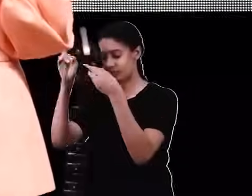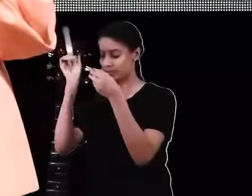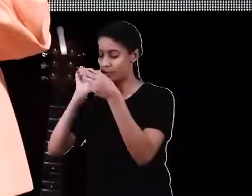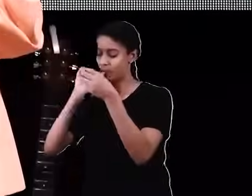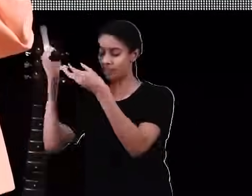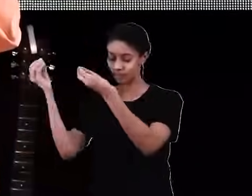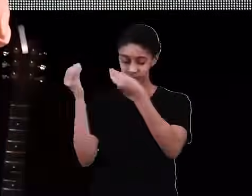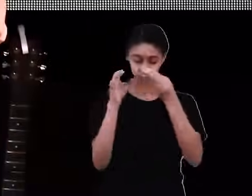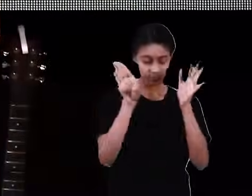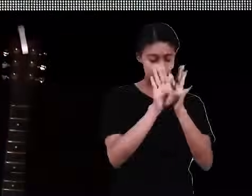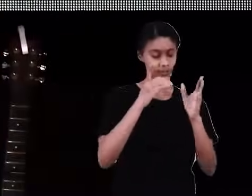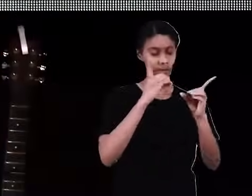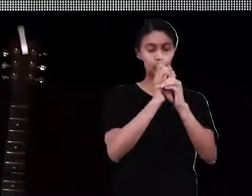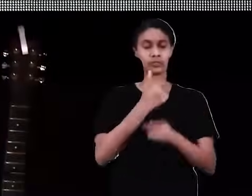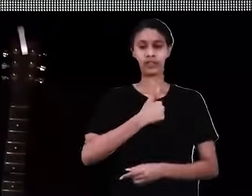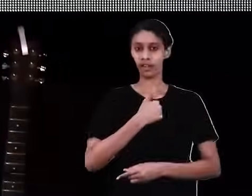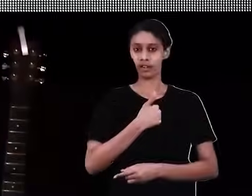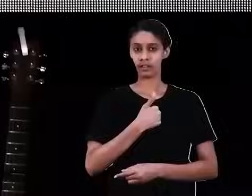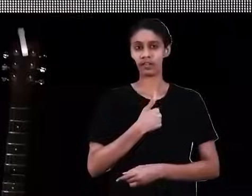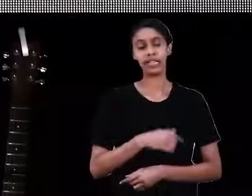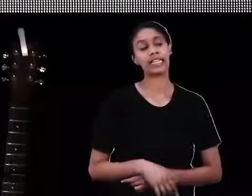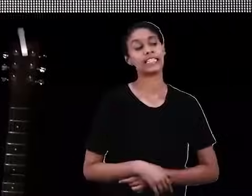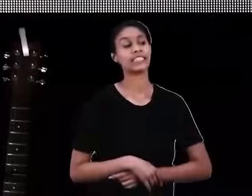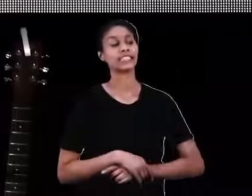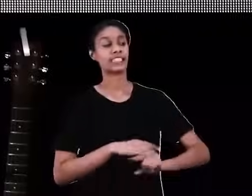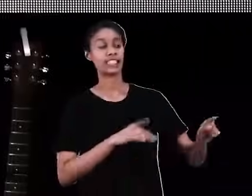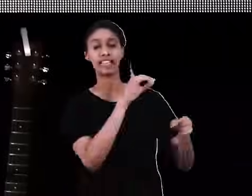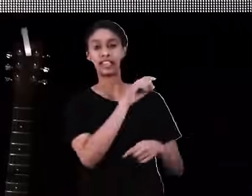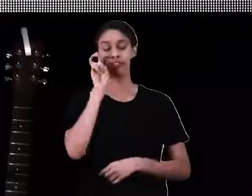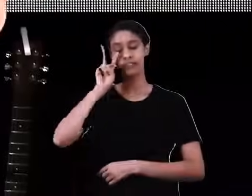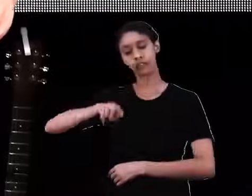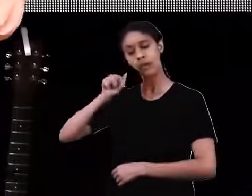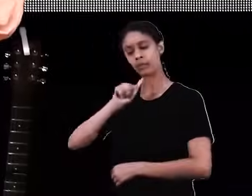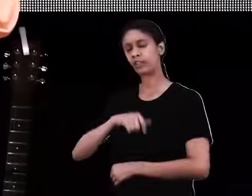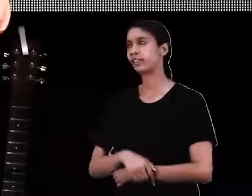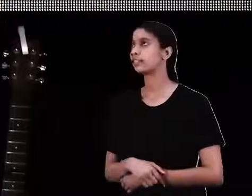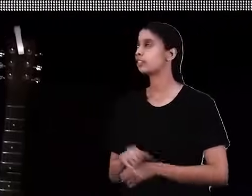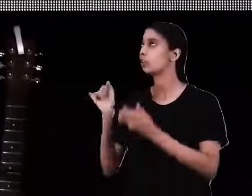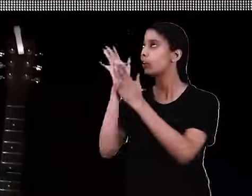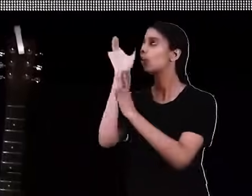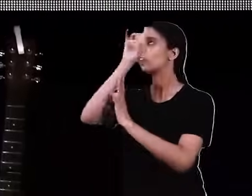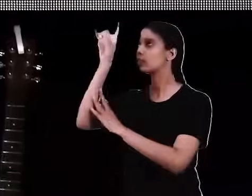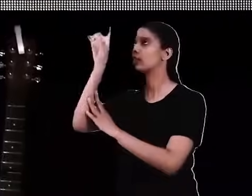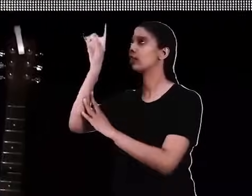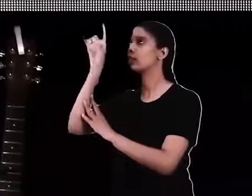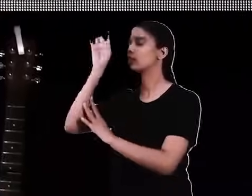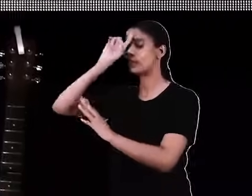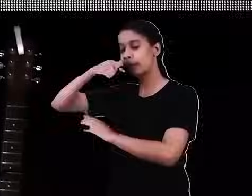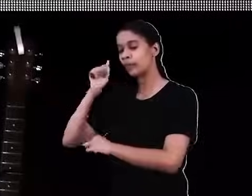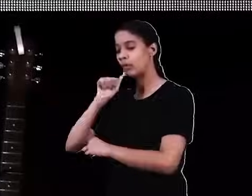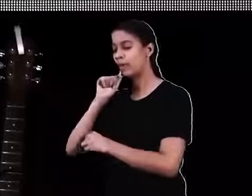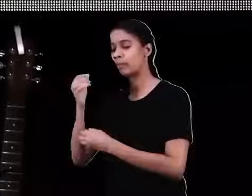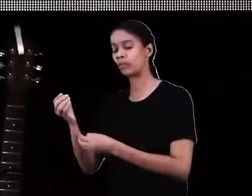Davi olha para Abigail e diz assim: louvado seja Deus que mandou essa mulher para me impedir de fazer uma besteira. Foi exatamente o que ele fez. Sabe por quê? Porque